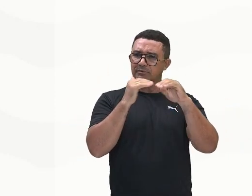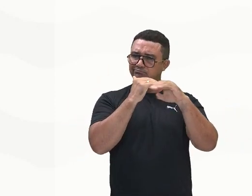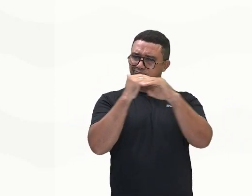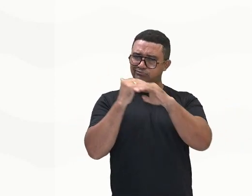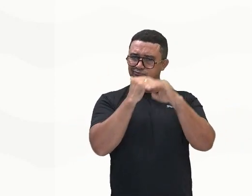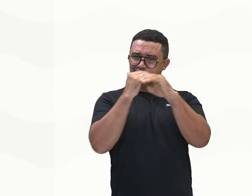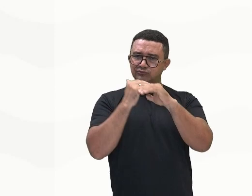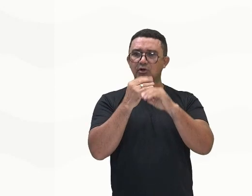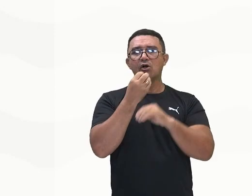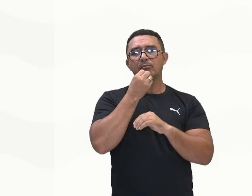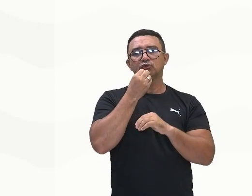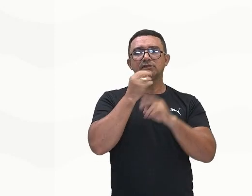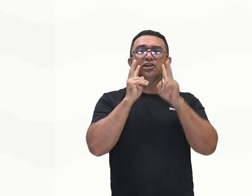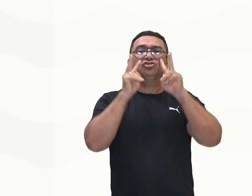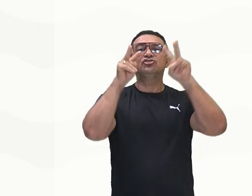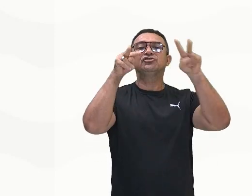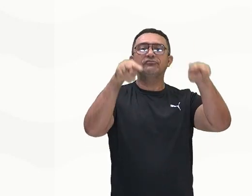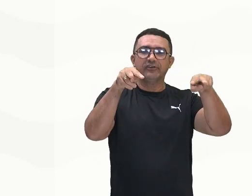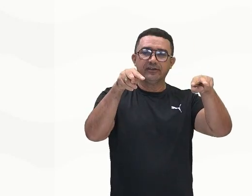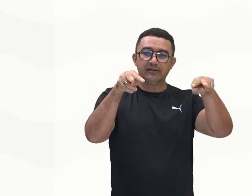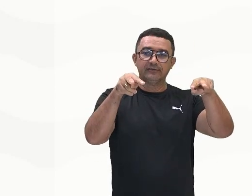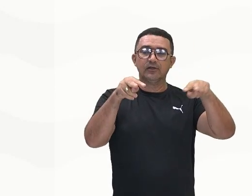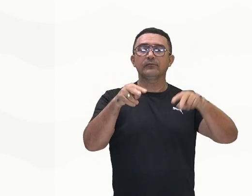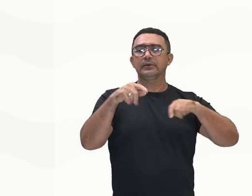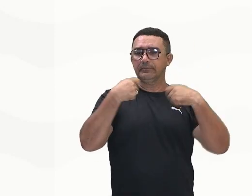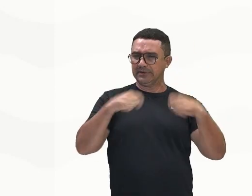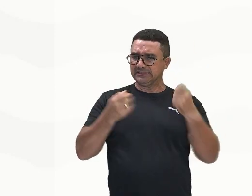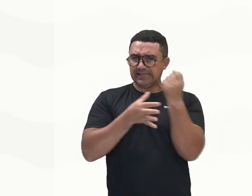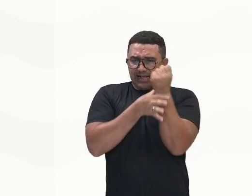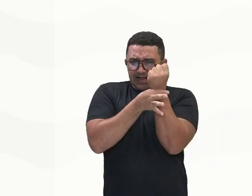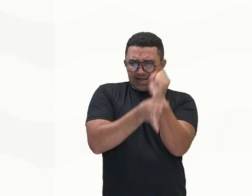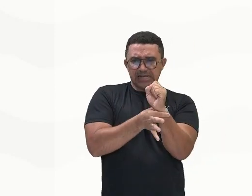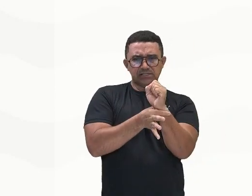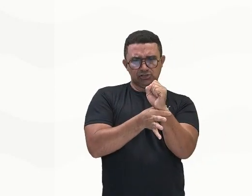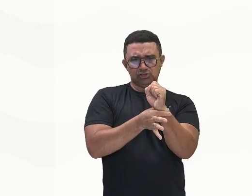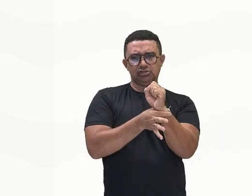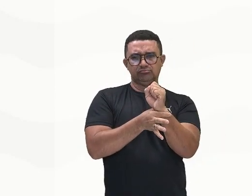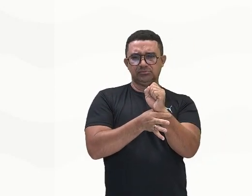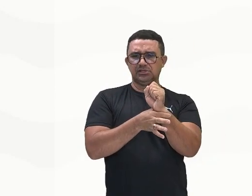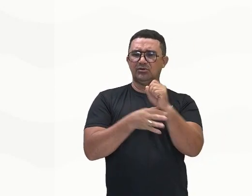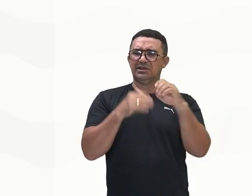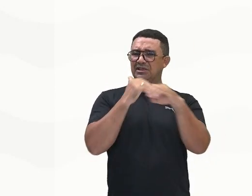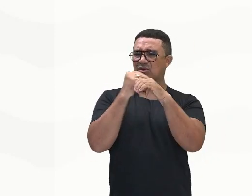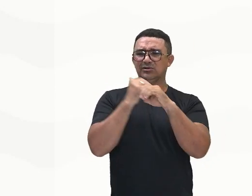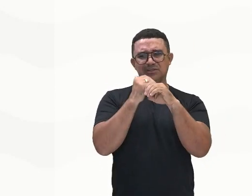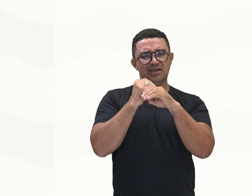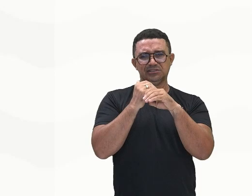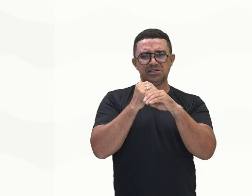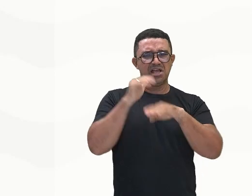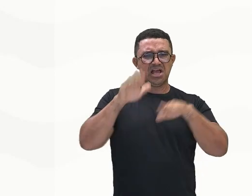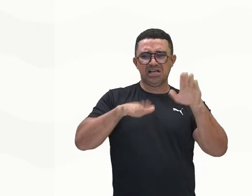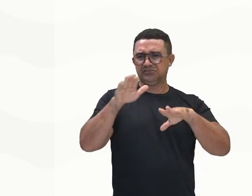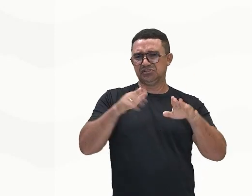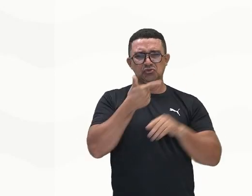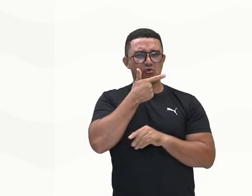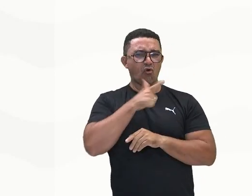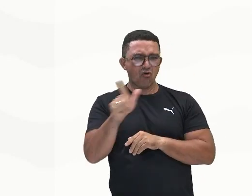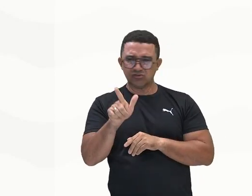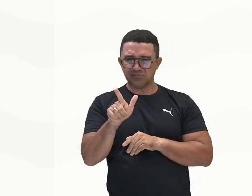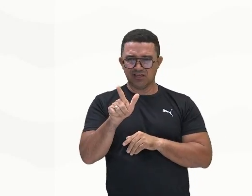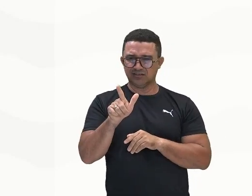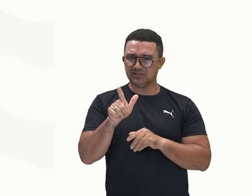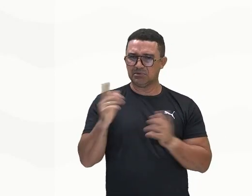mesma oportunidade. Então, garantir a igualdade para todos nem sempre se promove a